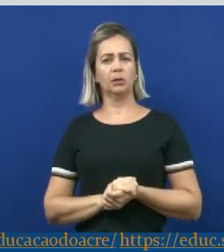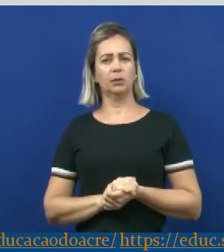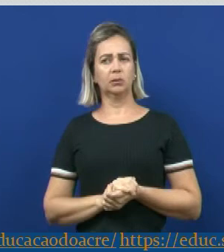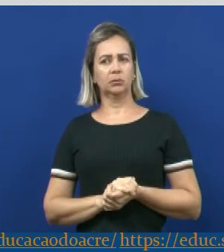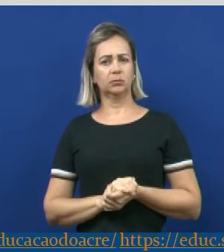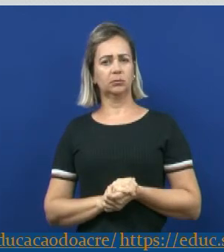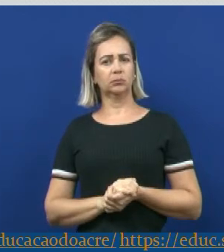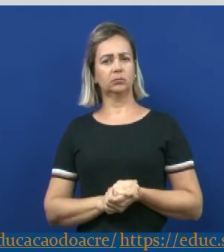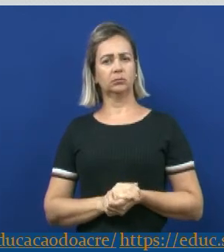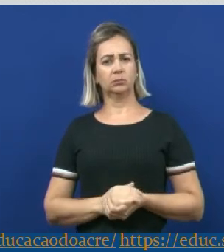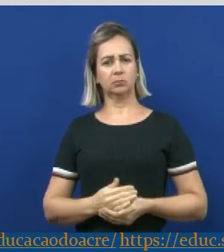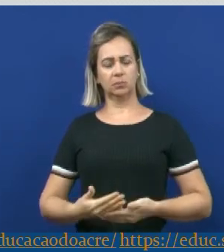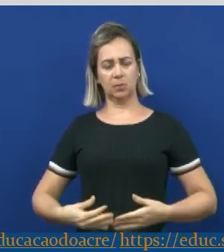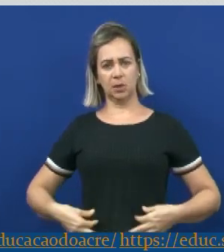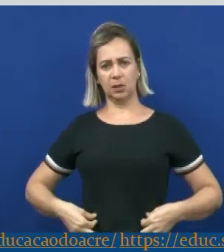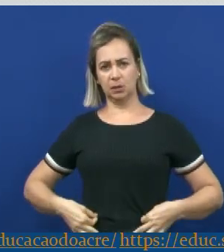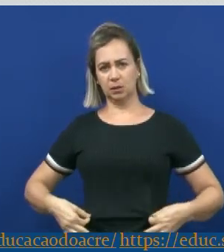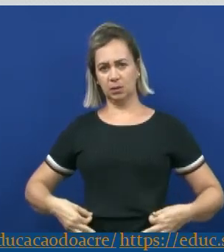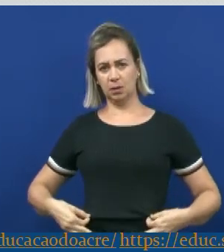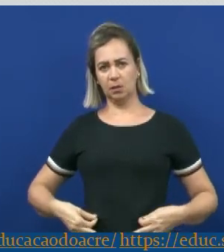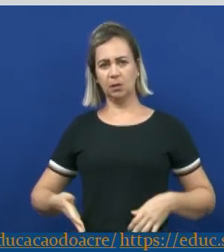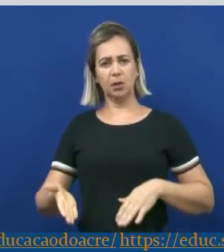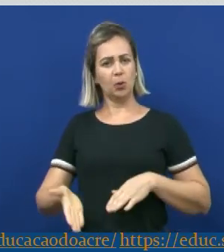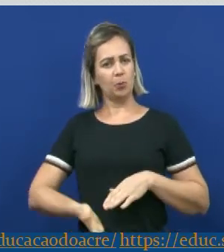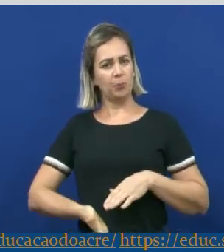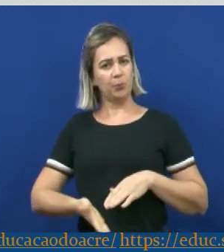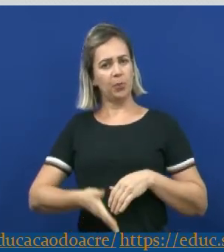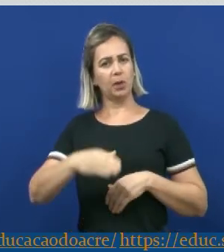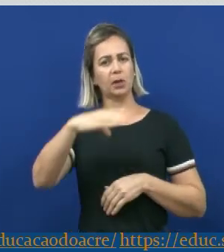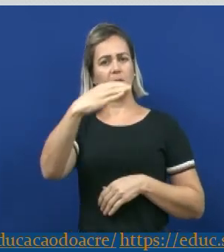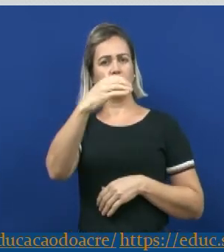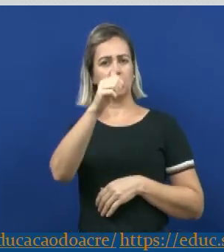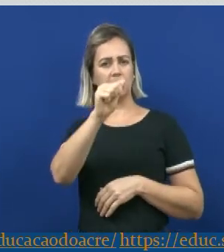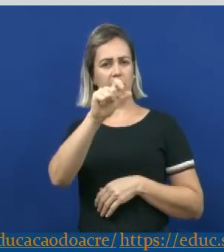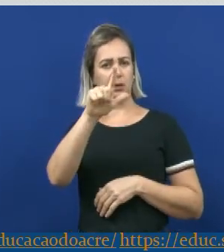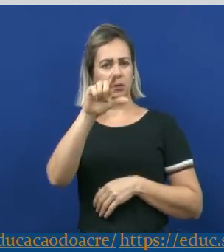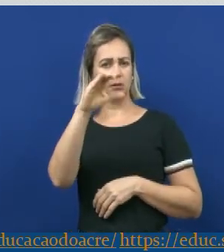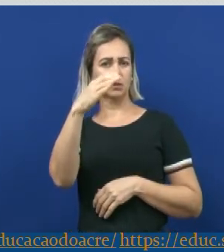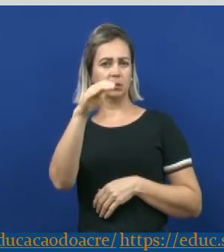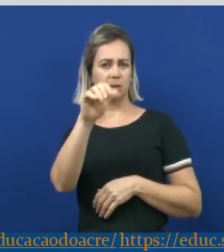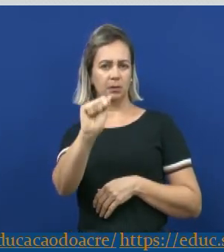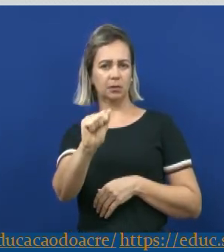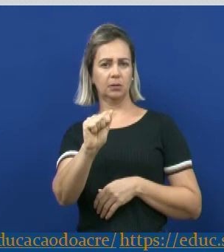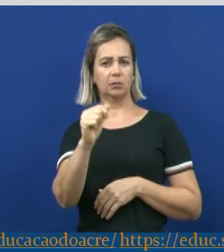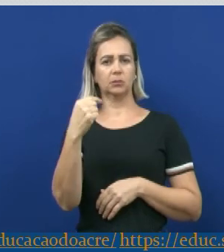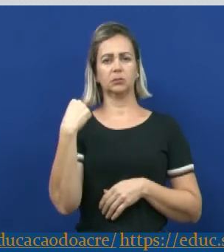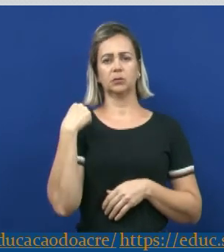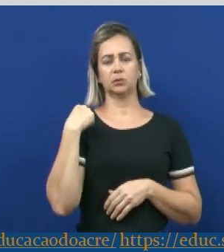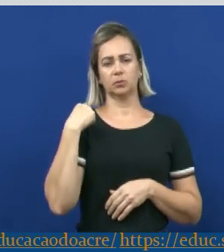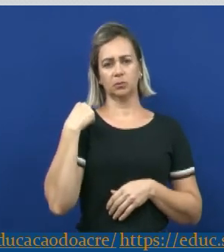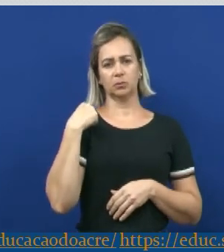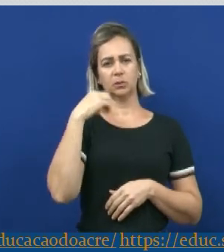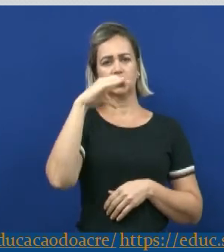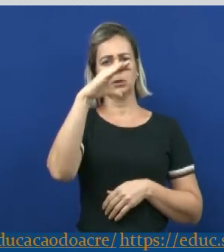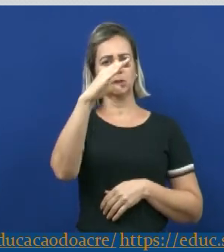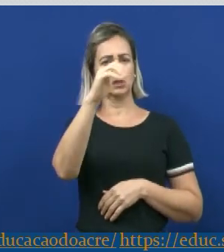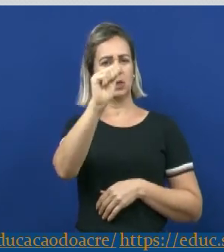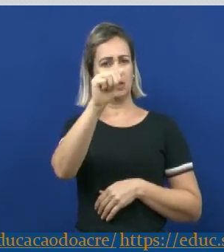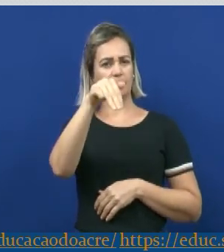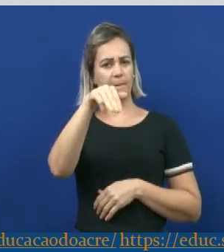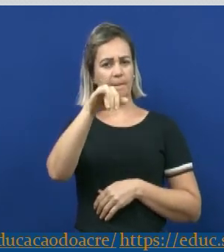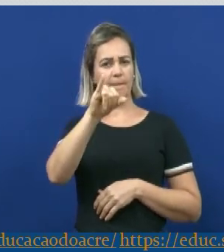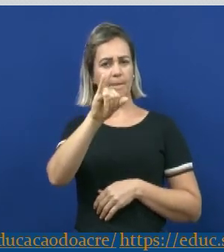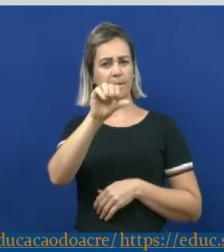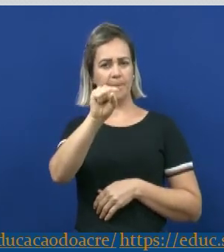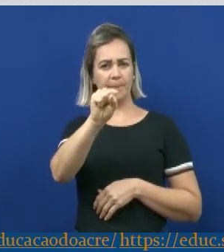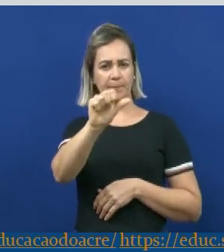um pantalão vaquero, uma calça jeans, sim, e uma camisa. Número 3, ó, como é e